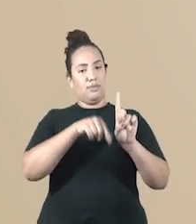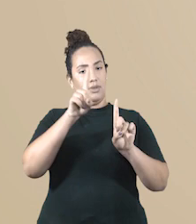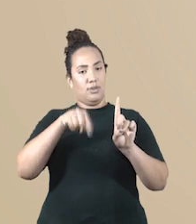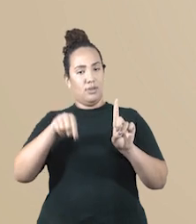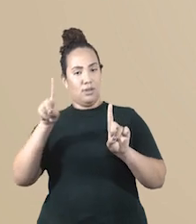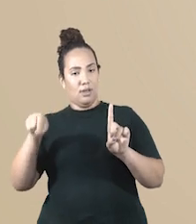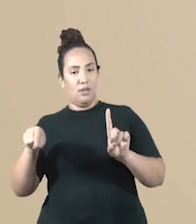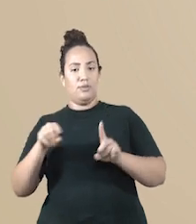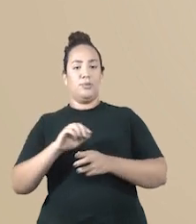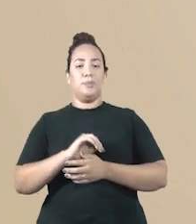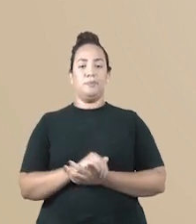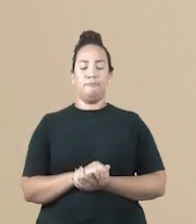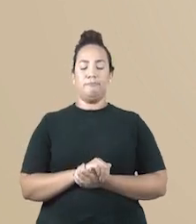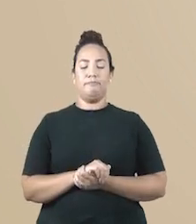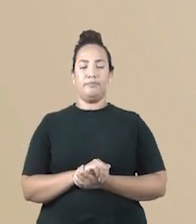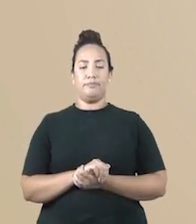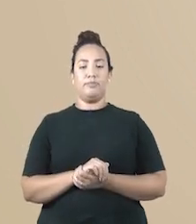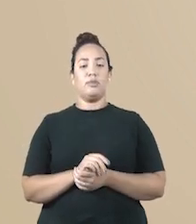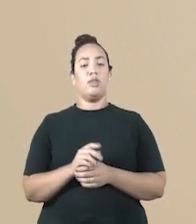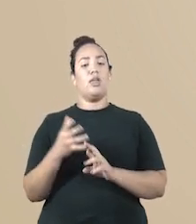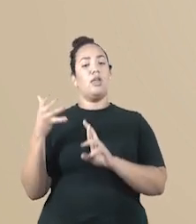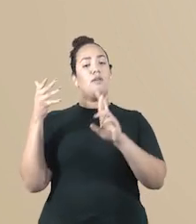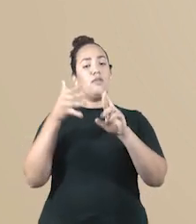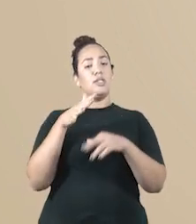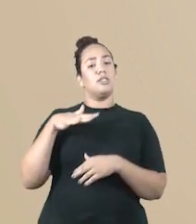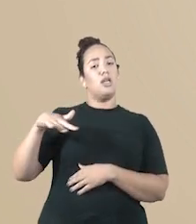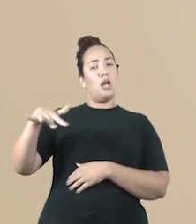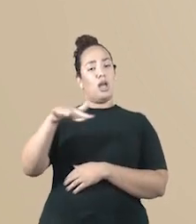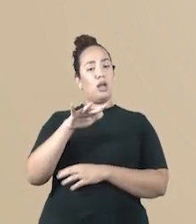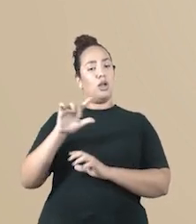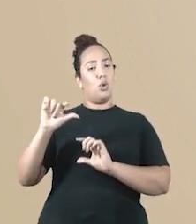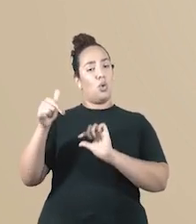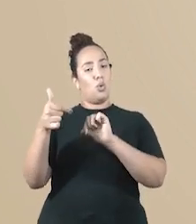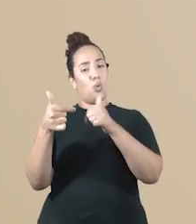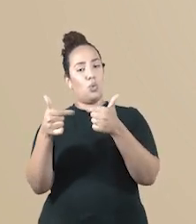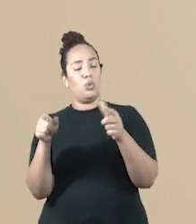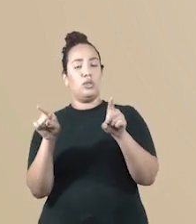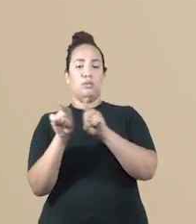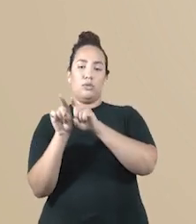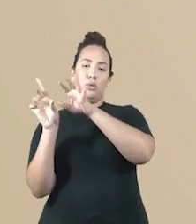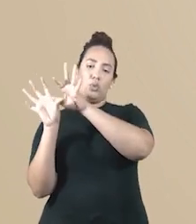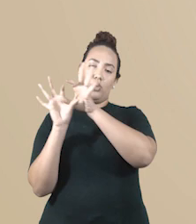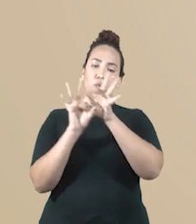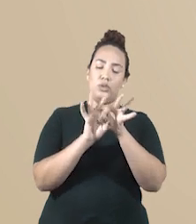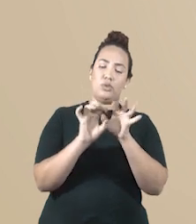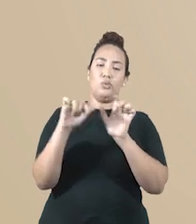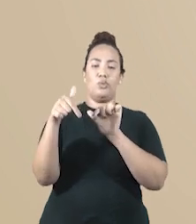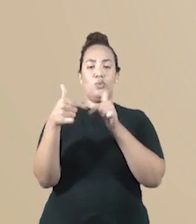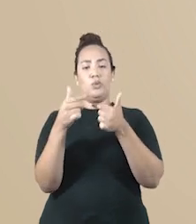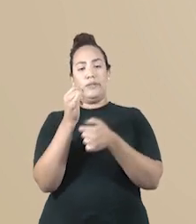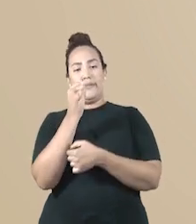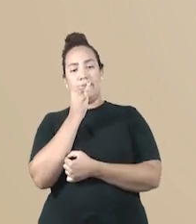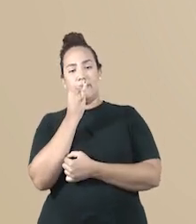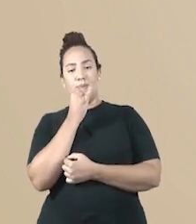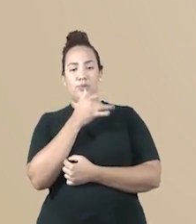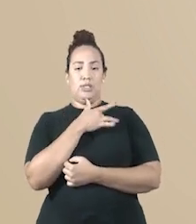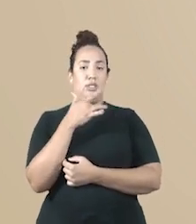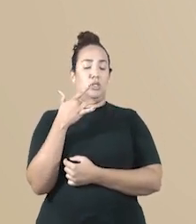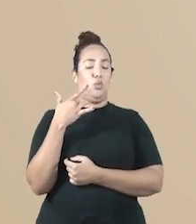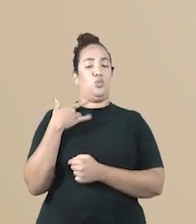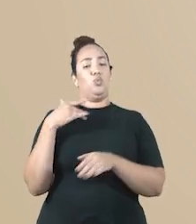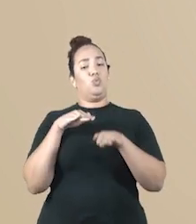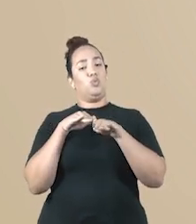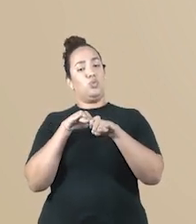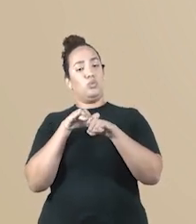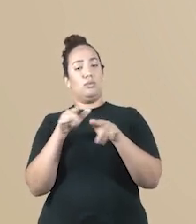ou linhas, referentes a outras áreas do conhecimento ou a outros contextos, como saúde e trânsito,